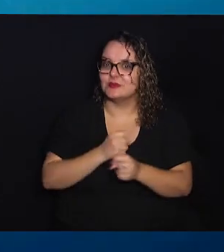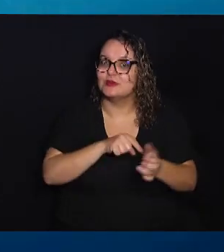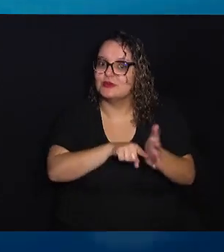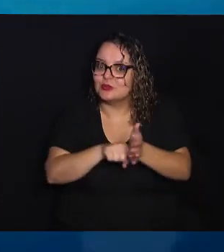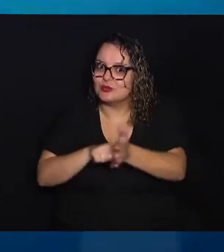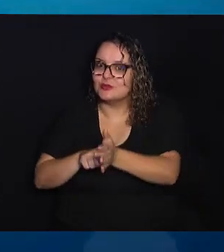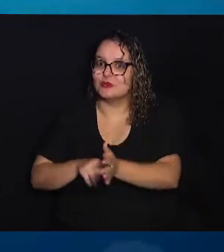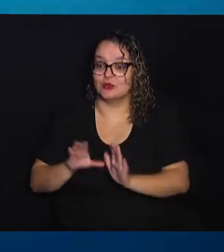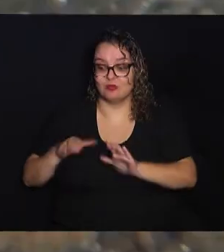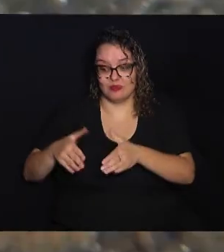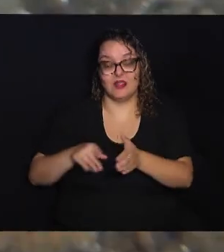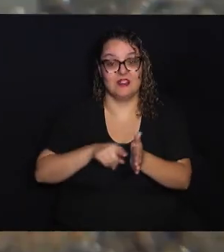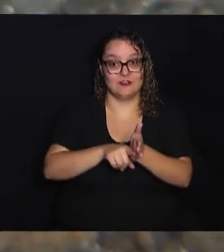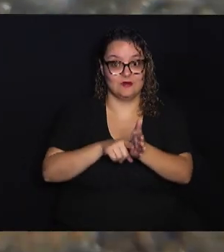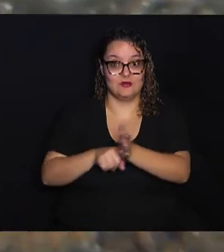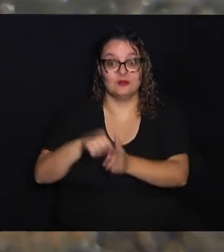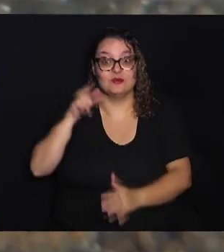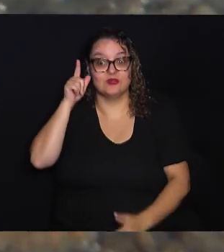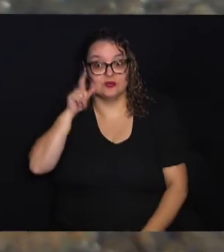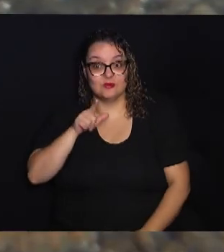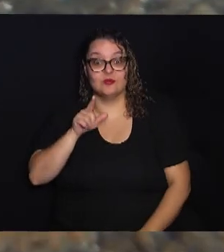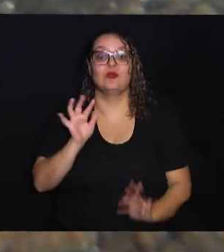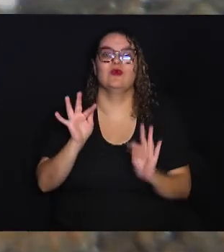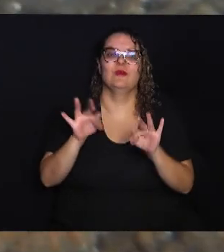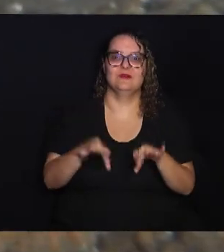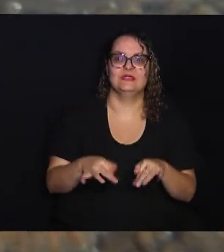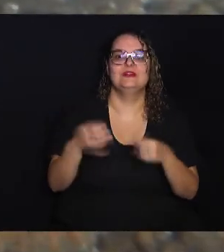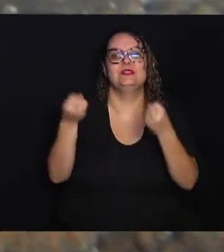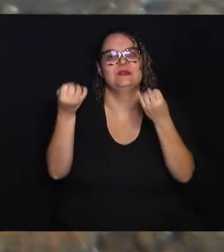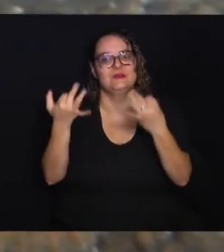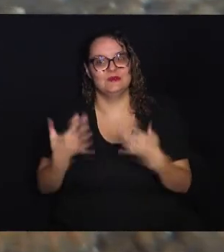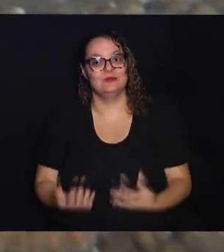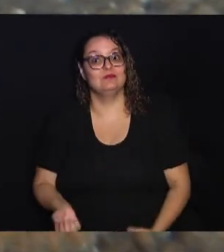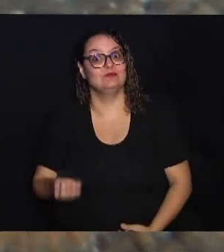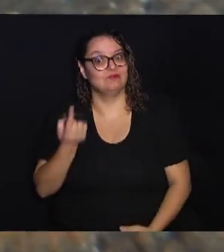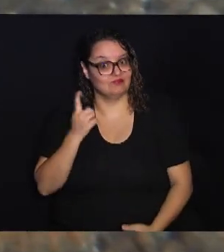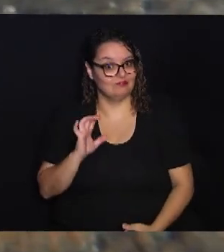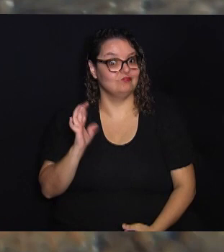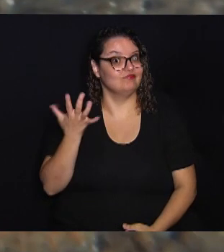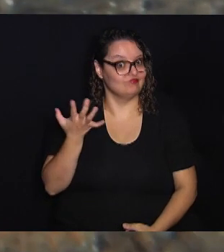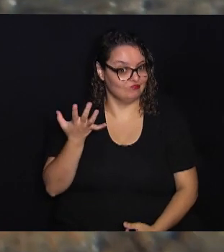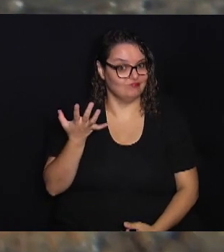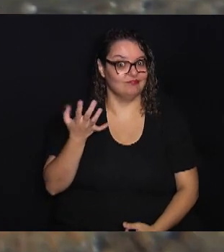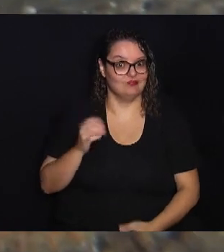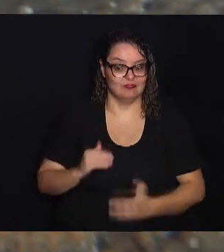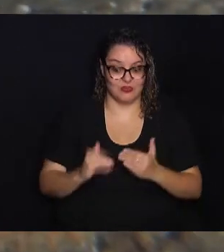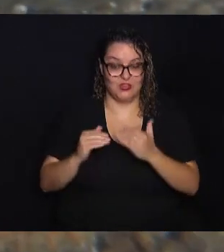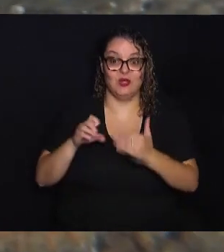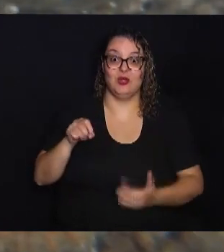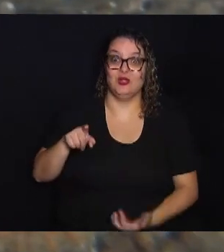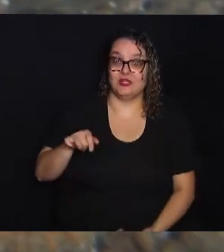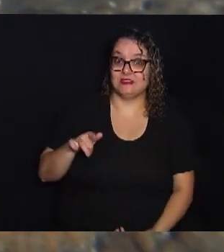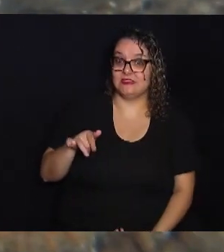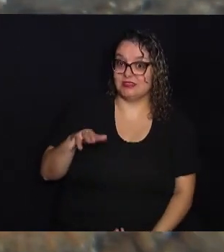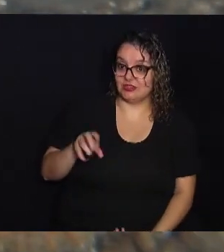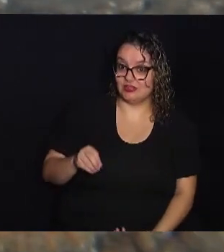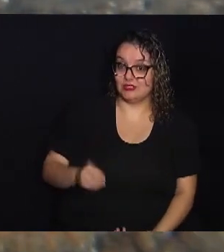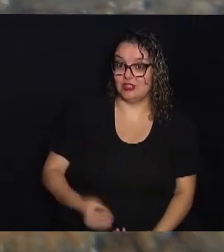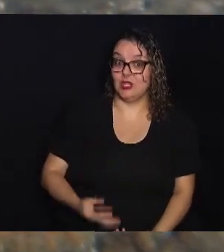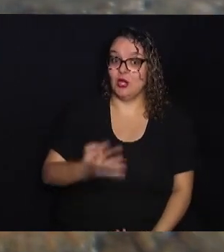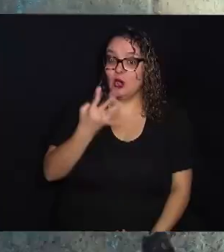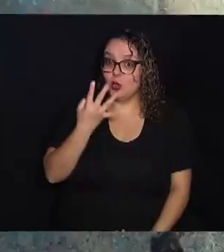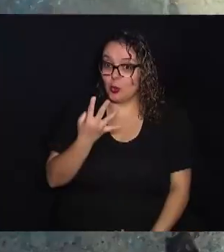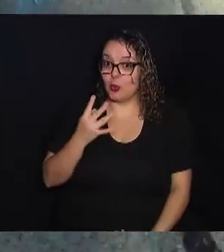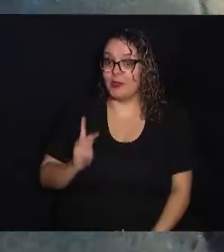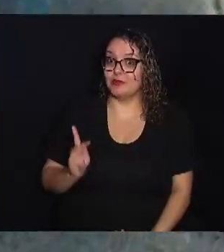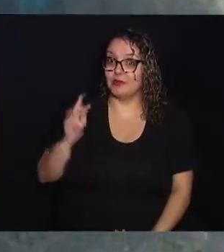de 10 anos de investigação, uma equipe de pesquisadores conseguiu finalmente explicar um estranho fenômeno de produção de